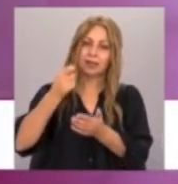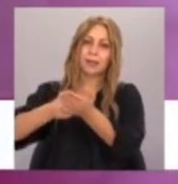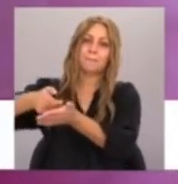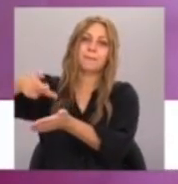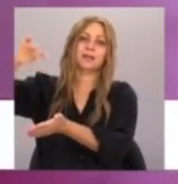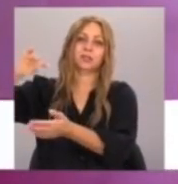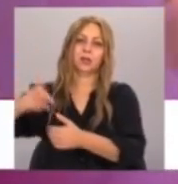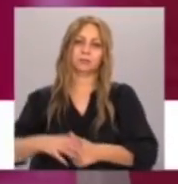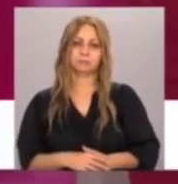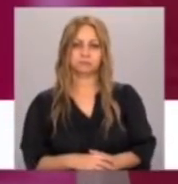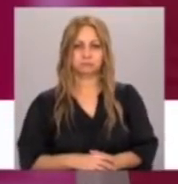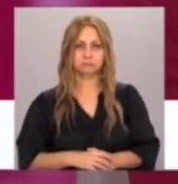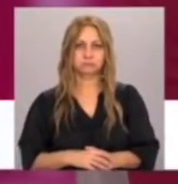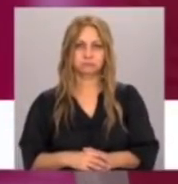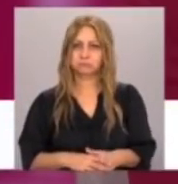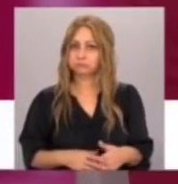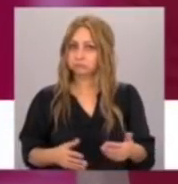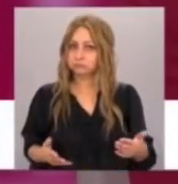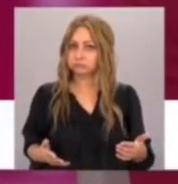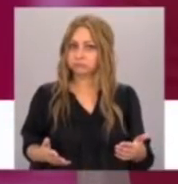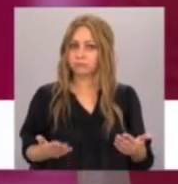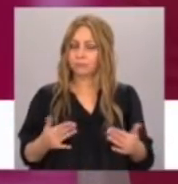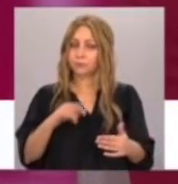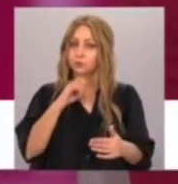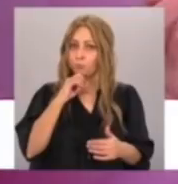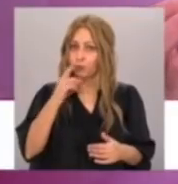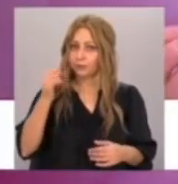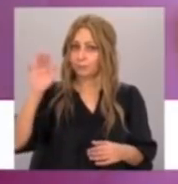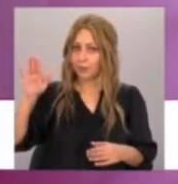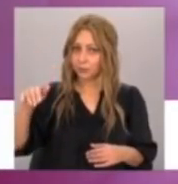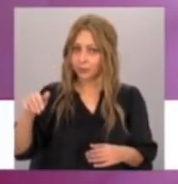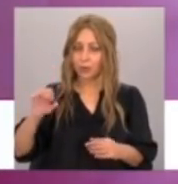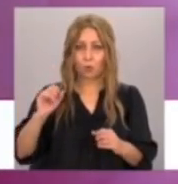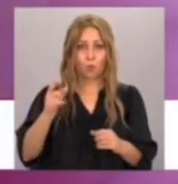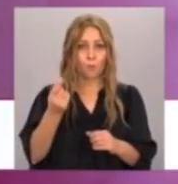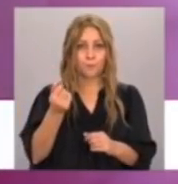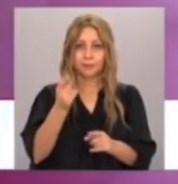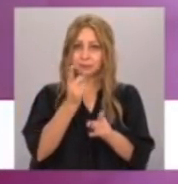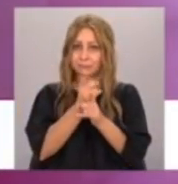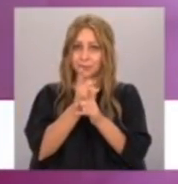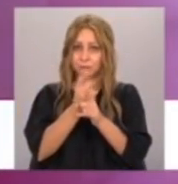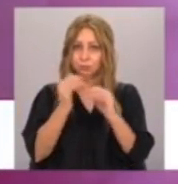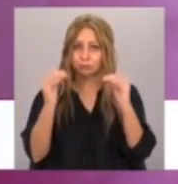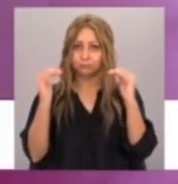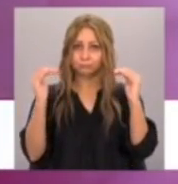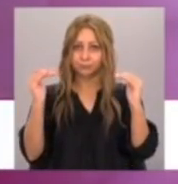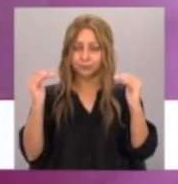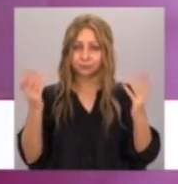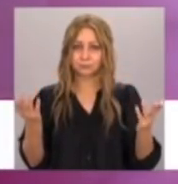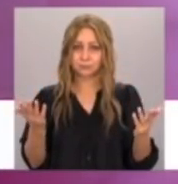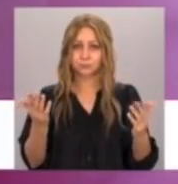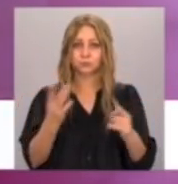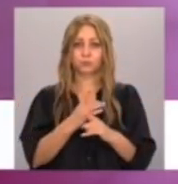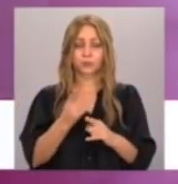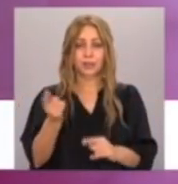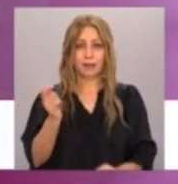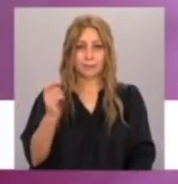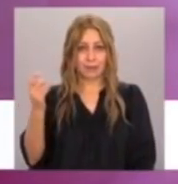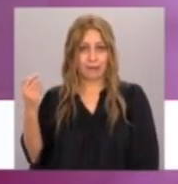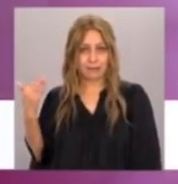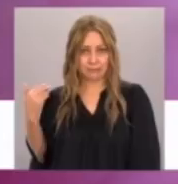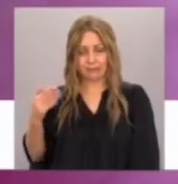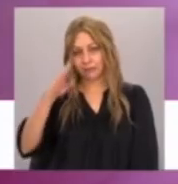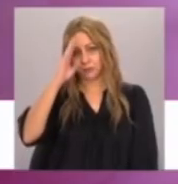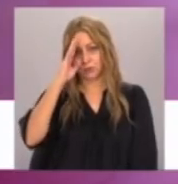caro quando é por é a probabilidade de ser mais barato ou ser o presidente é enorme por que só vemos a pouco meses